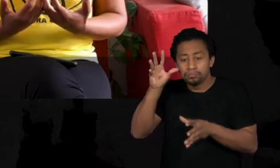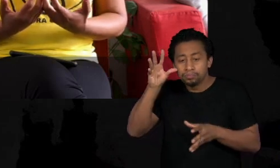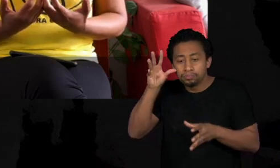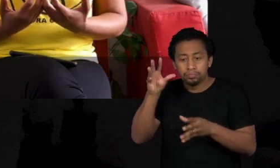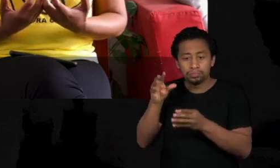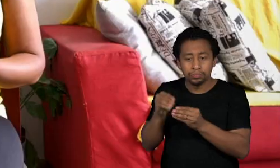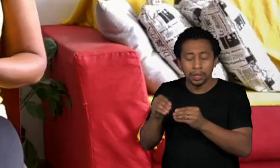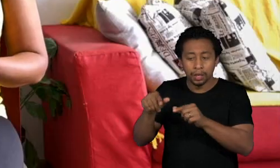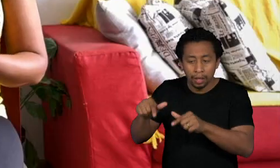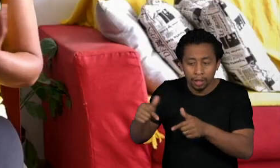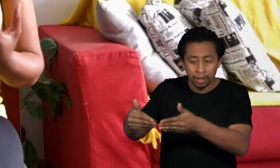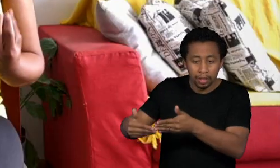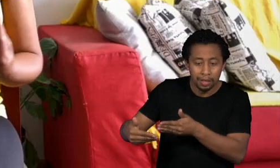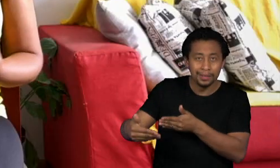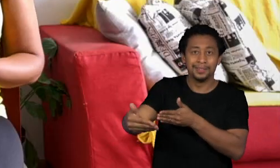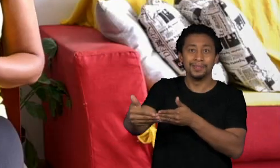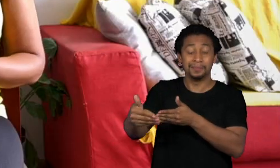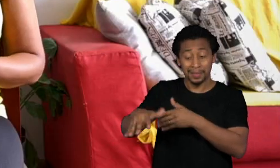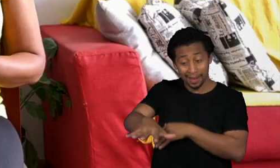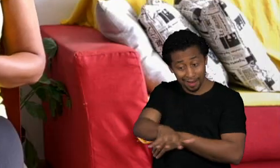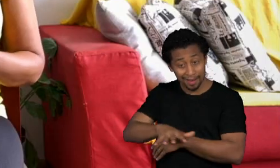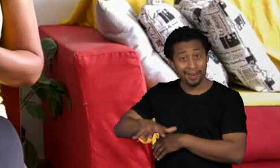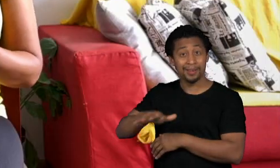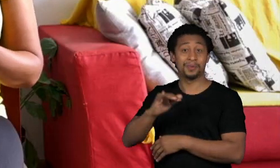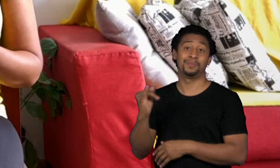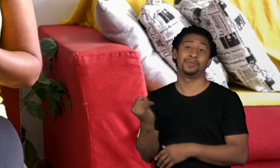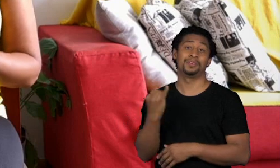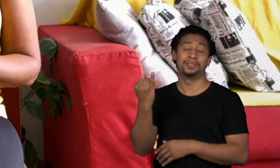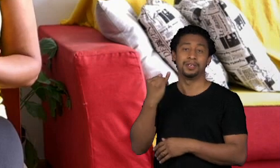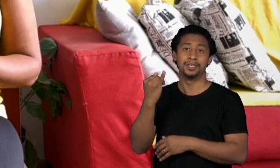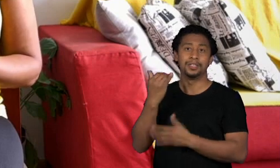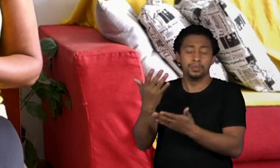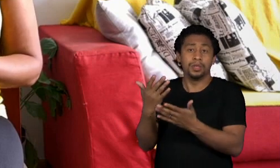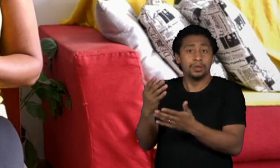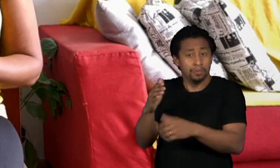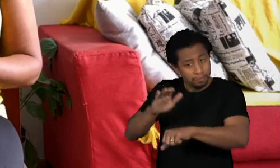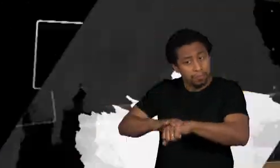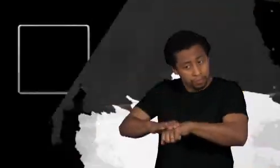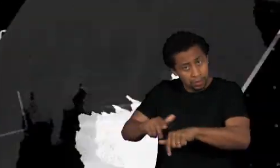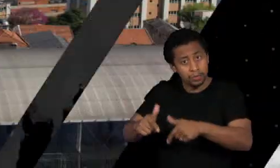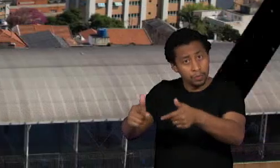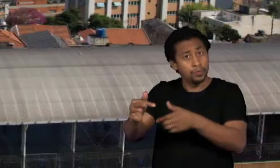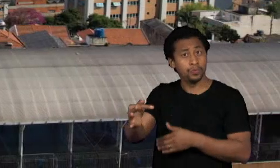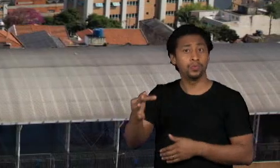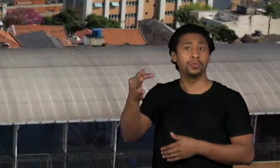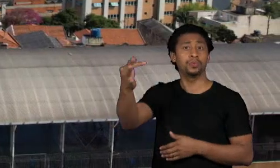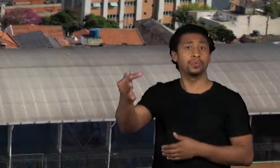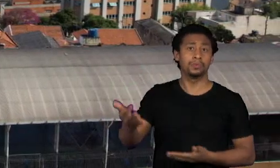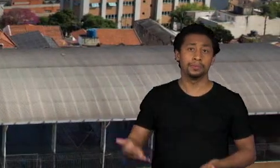como uma chave para a gente construir um novo futuro para o nosso povo.